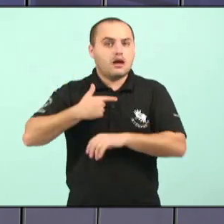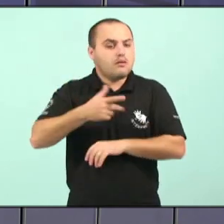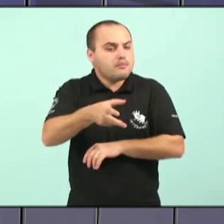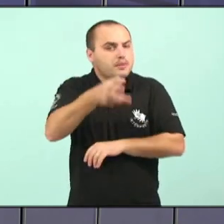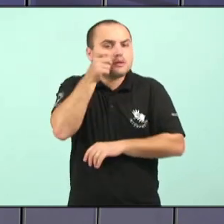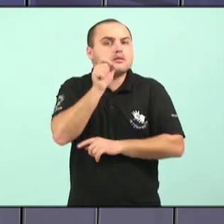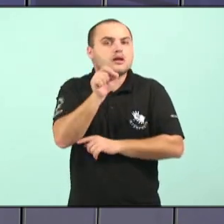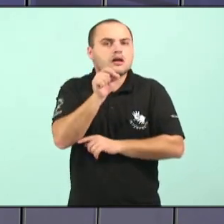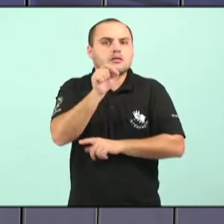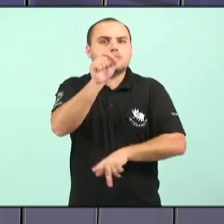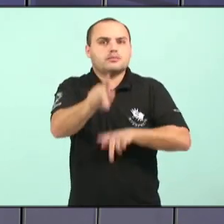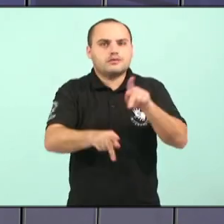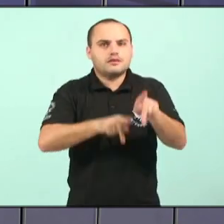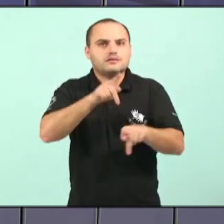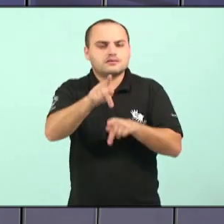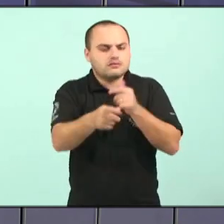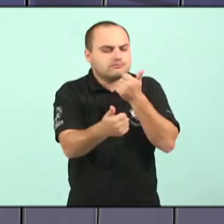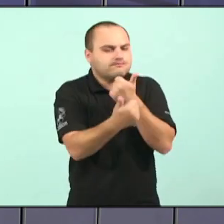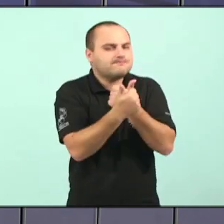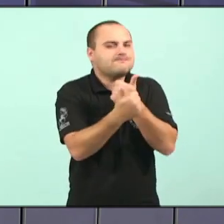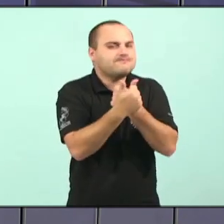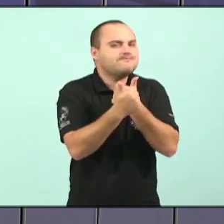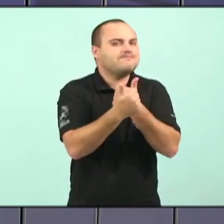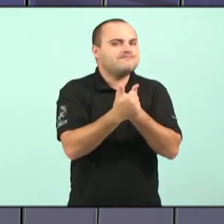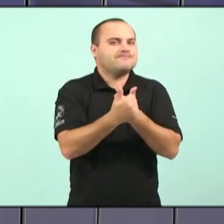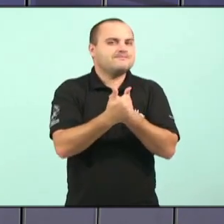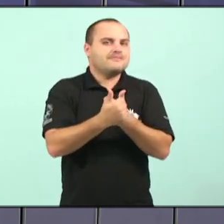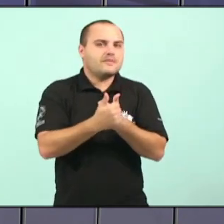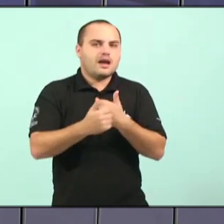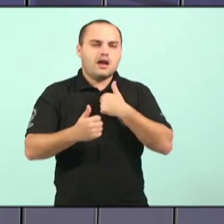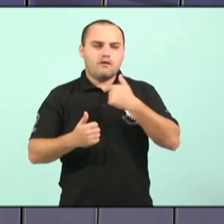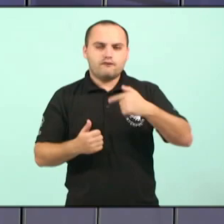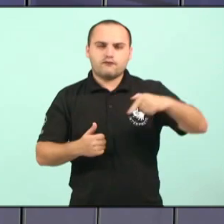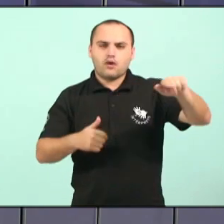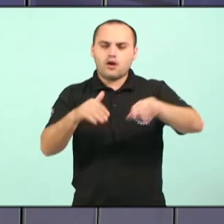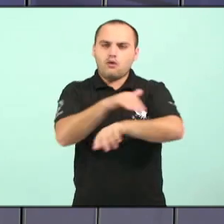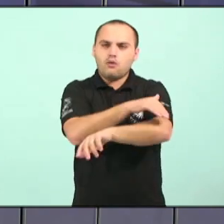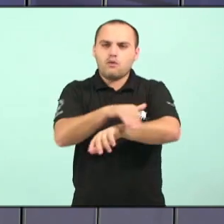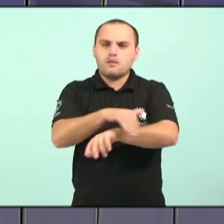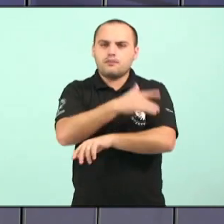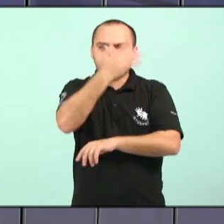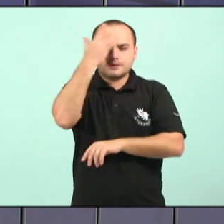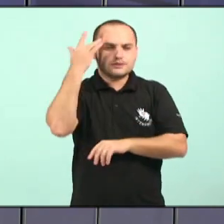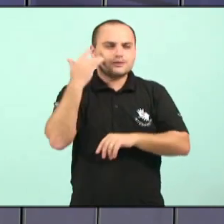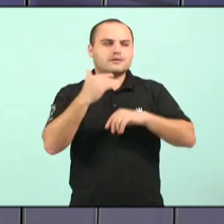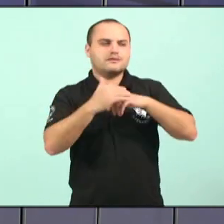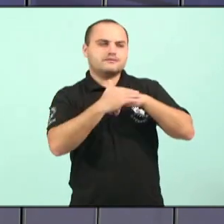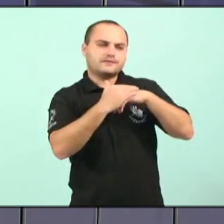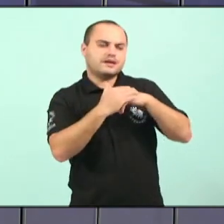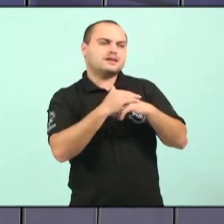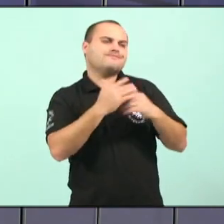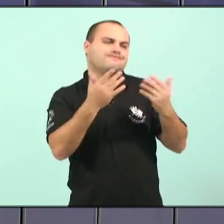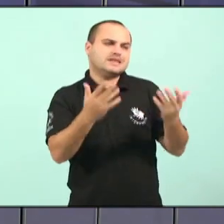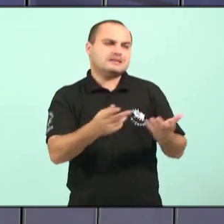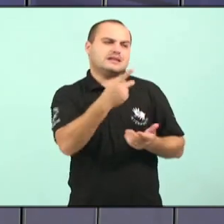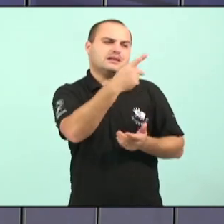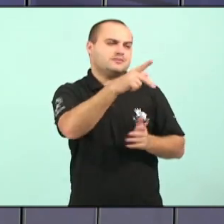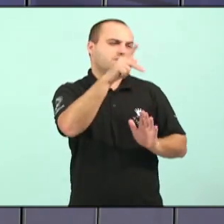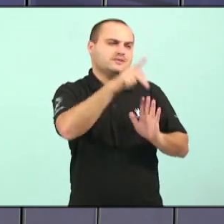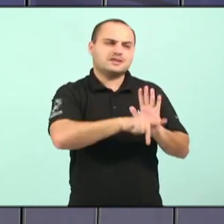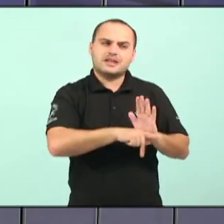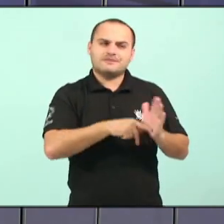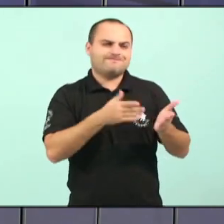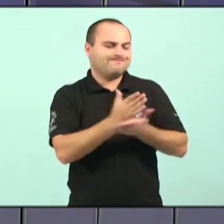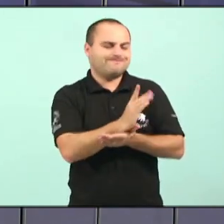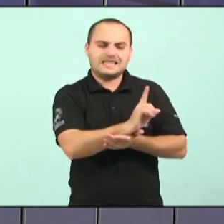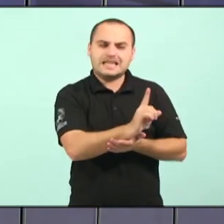tem acompanhado esses projetos polêmicos. Quando nós saímos nas ruas, as pessoas comentam conosco: olha, infelizmente teu projeto não passou, ou aquele projeto que